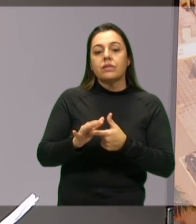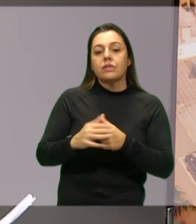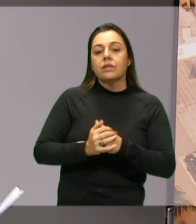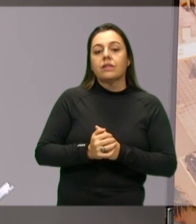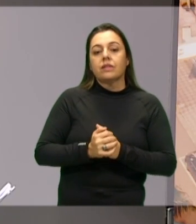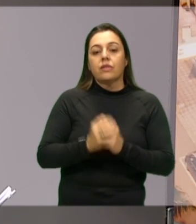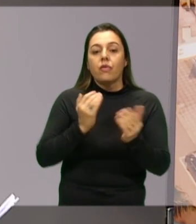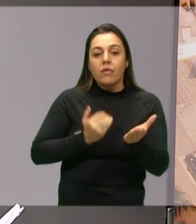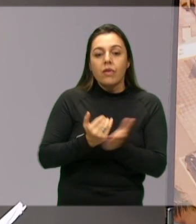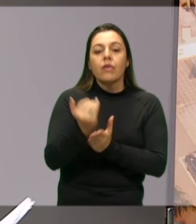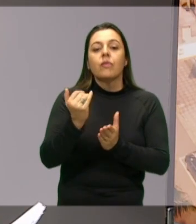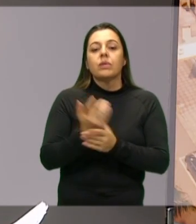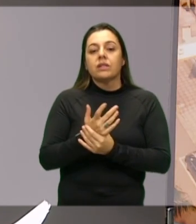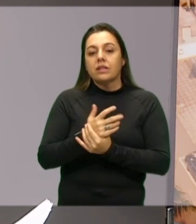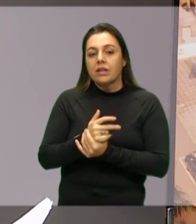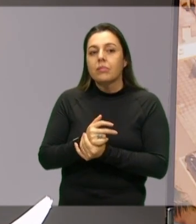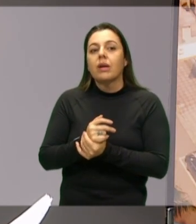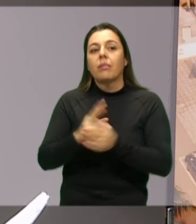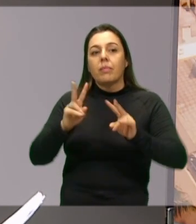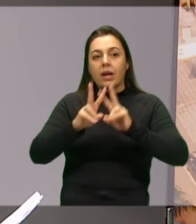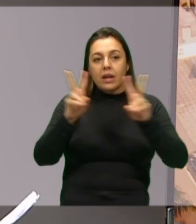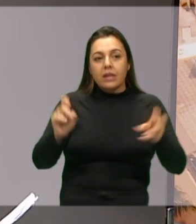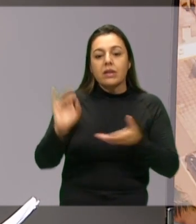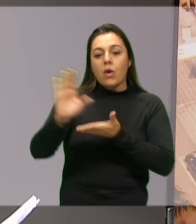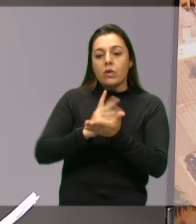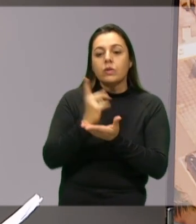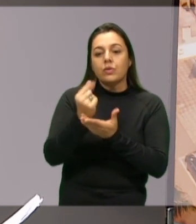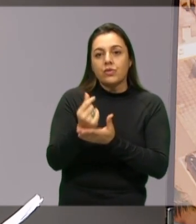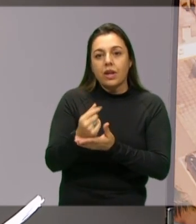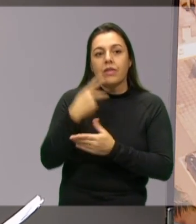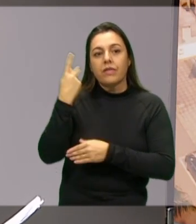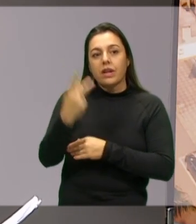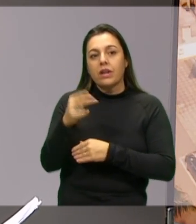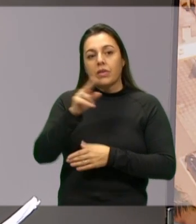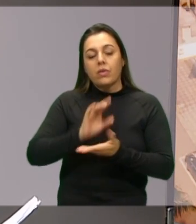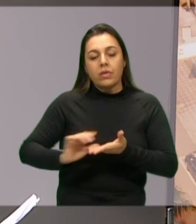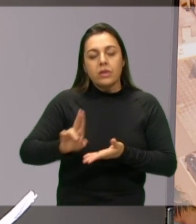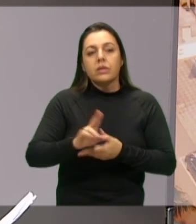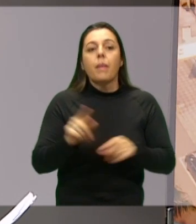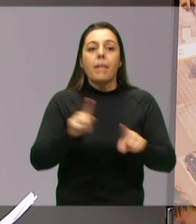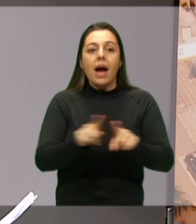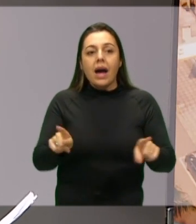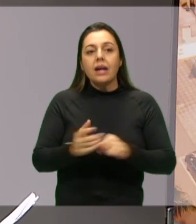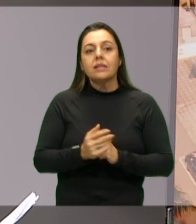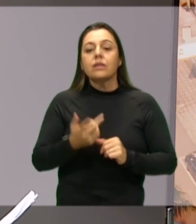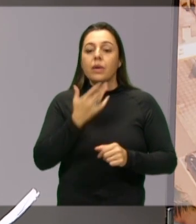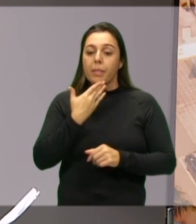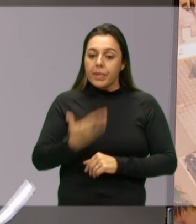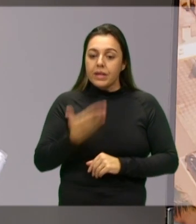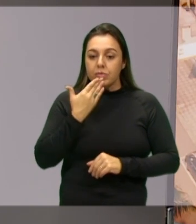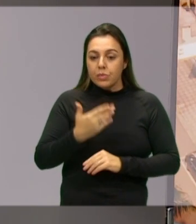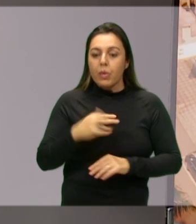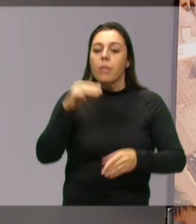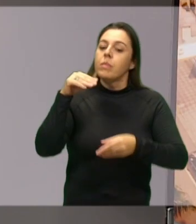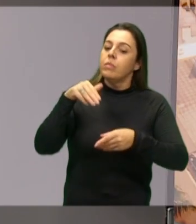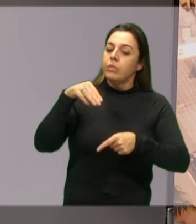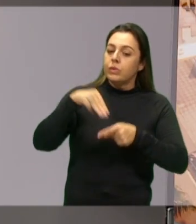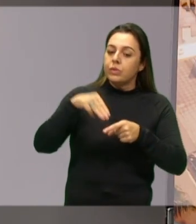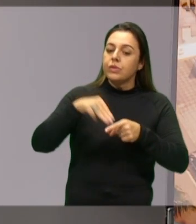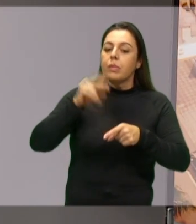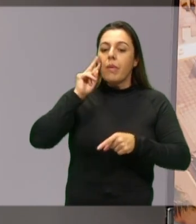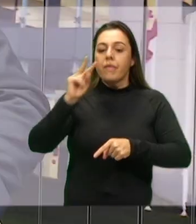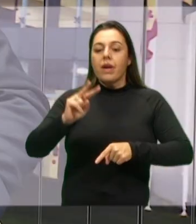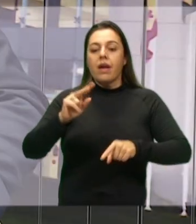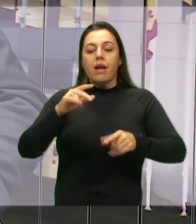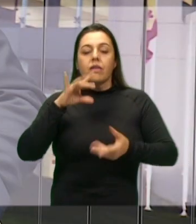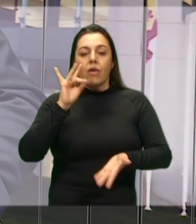de iniciativa pela questão do recurso financeiro Sim. que vai ser aplicado, mas o que o senhor está pedindo é que o município dê um jeito Sim.